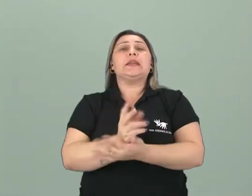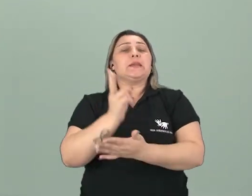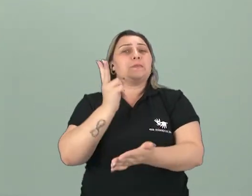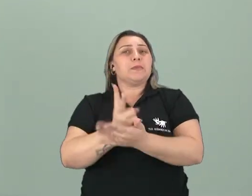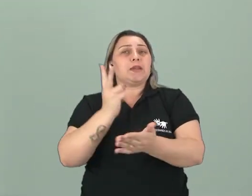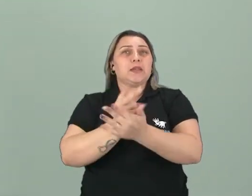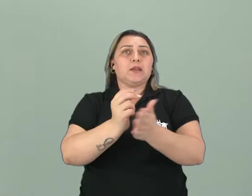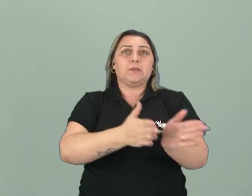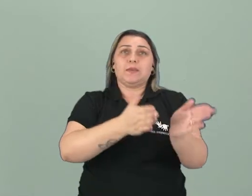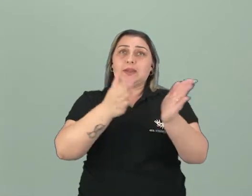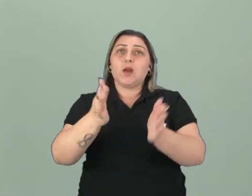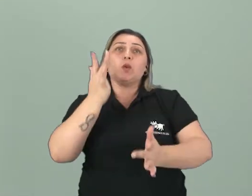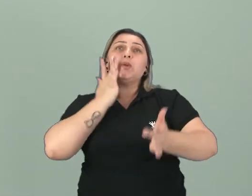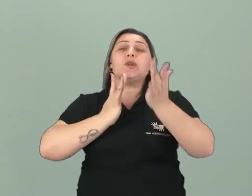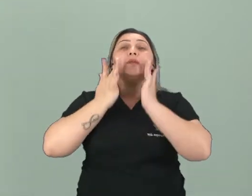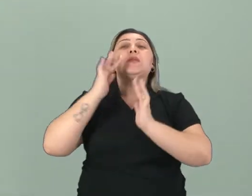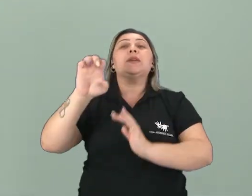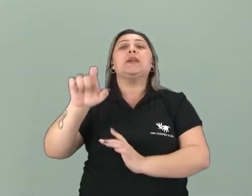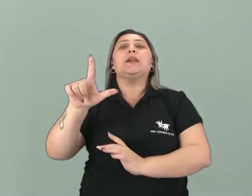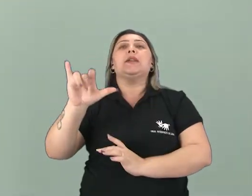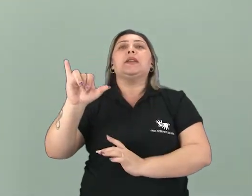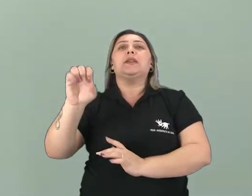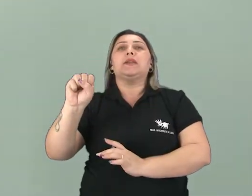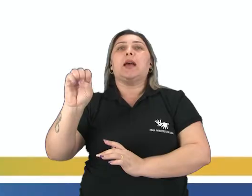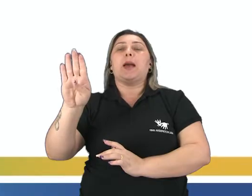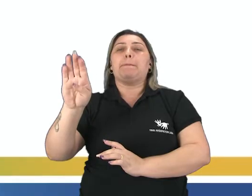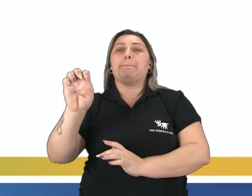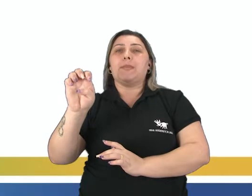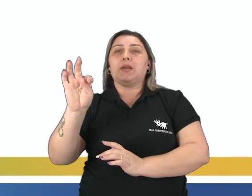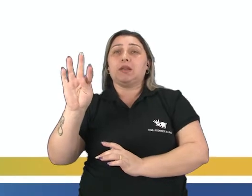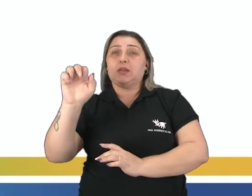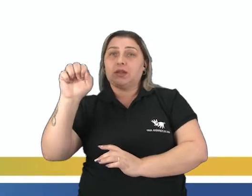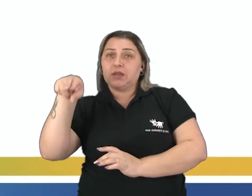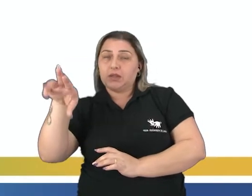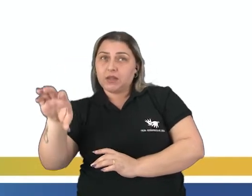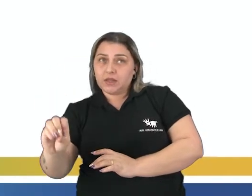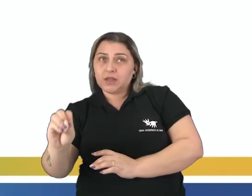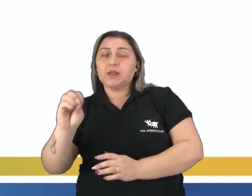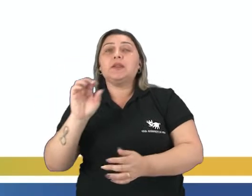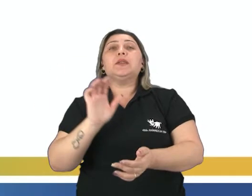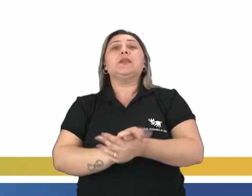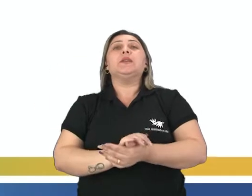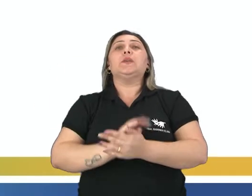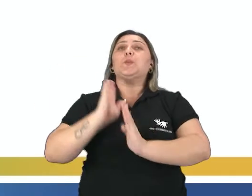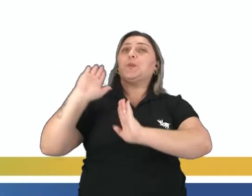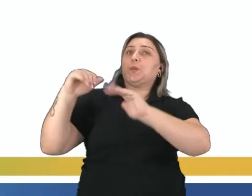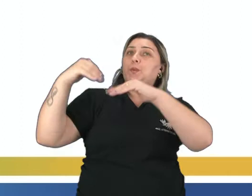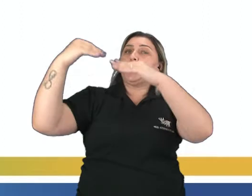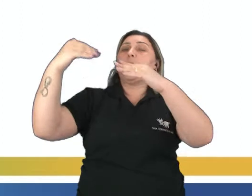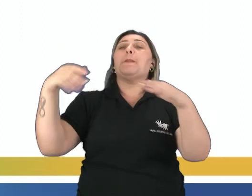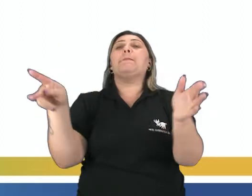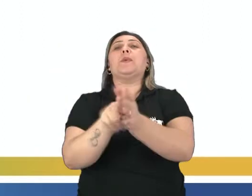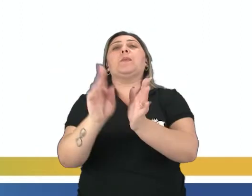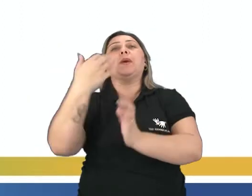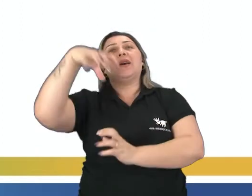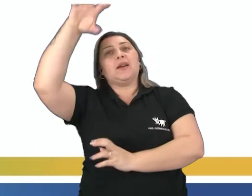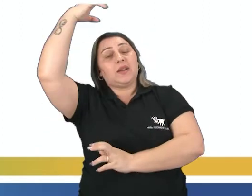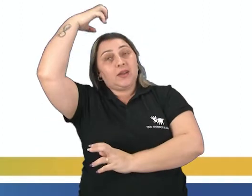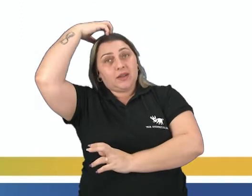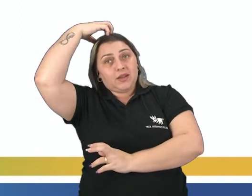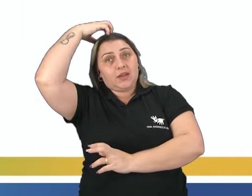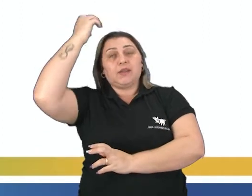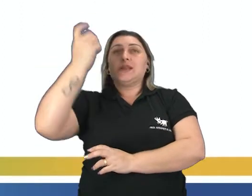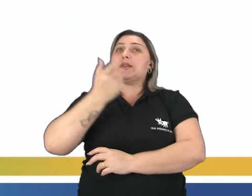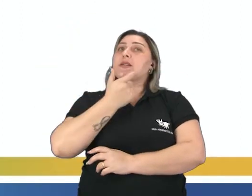mesmo período, pessoal, surgiu o teatro elisabetano, que se desenvolveu especificamente na